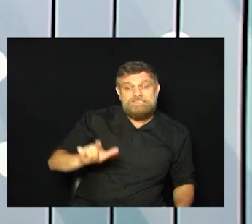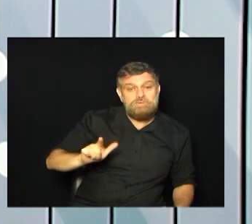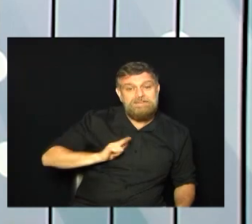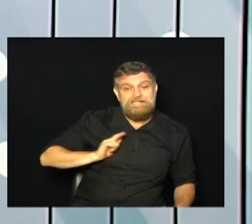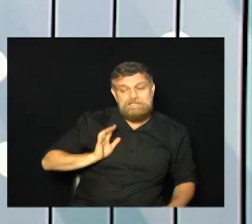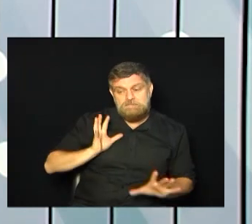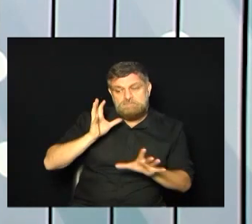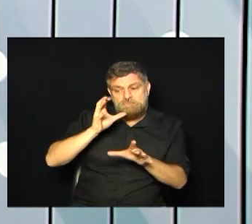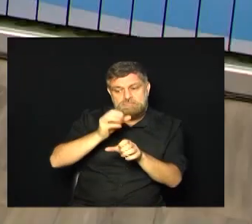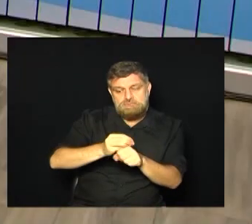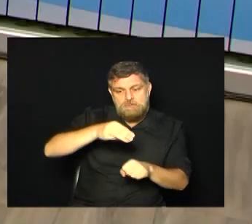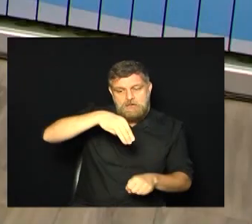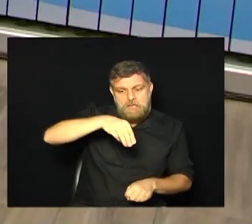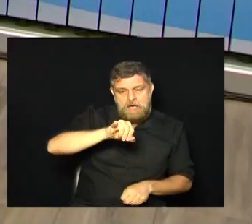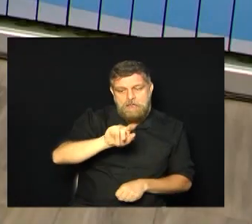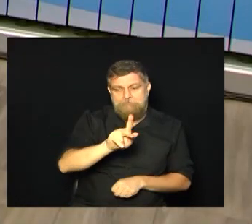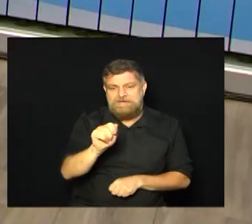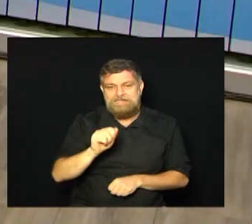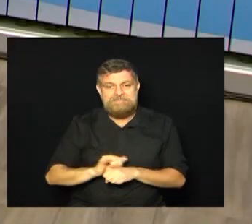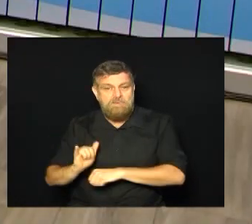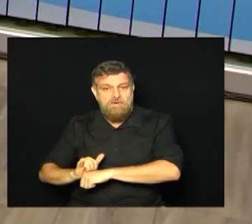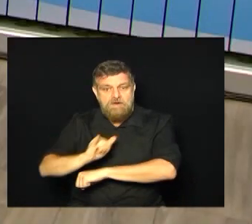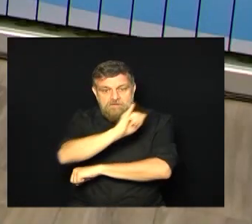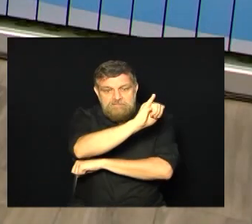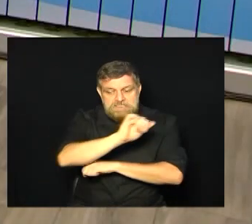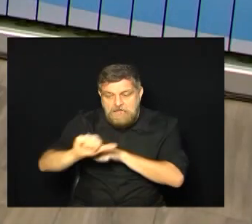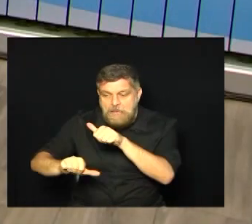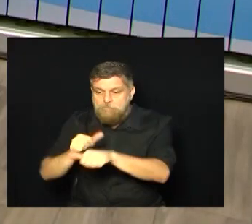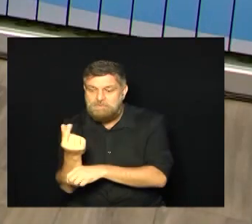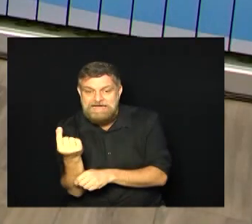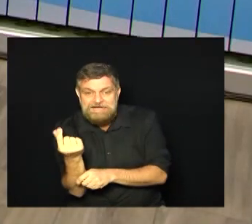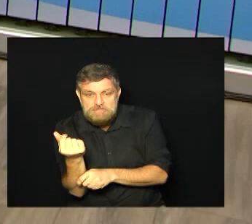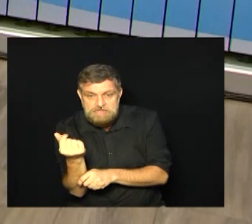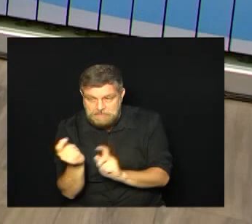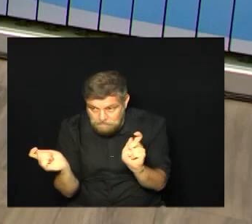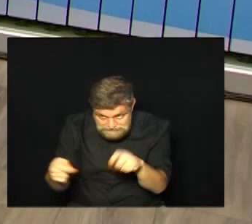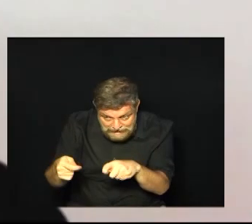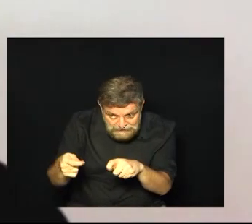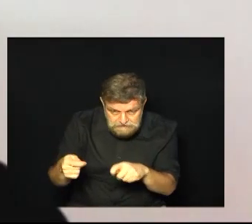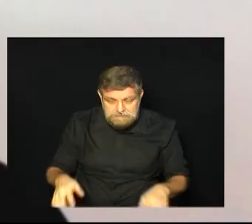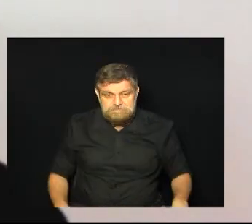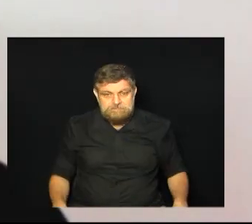acumula milhas e não viaja, mas faz dinheiro com milhas. Isso é possível?